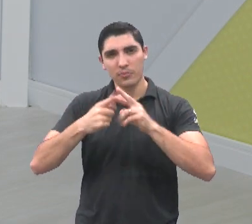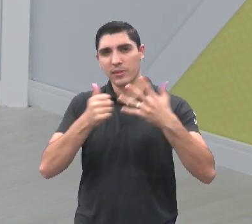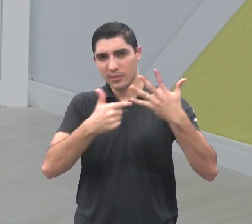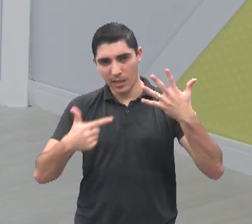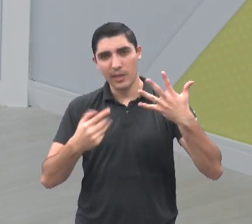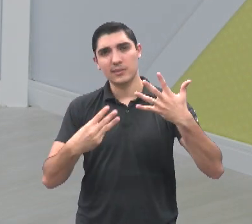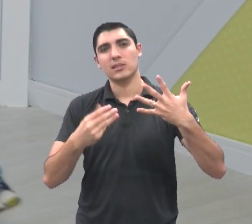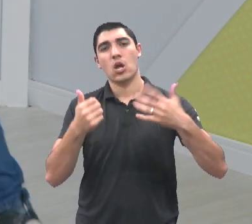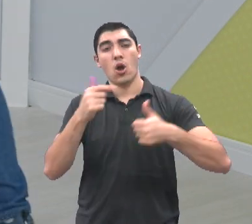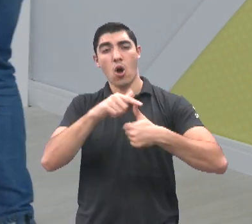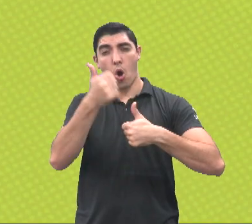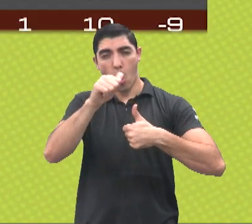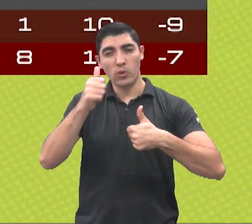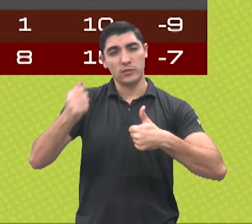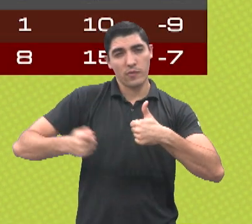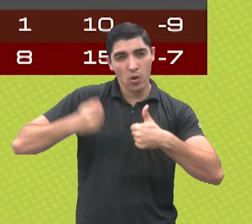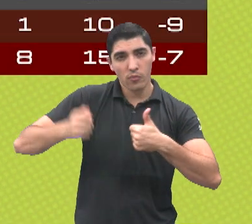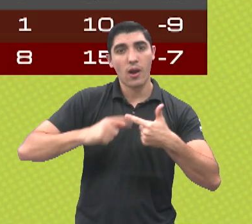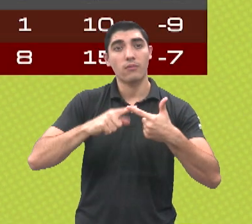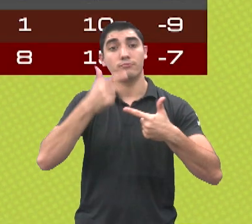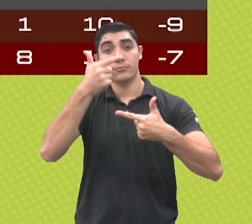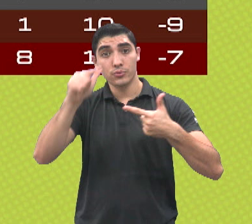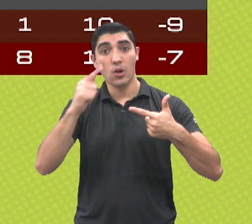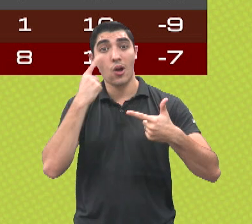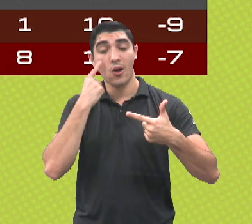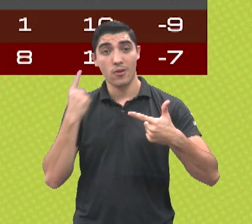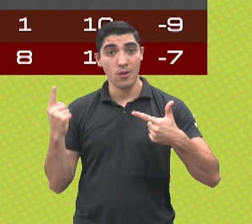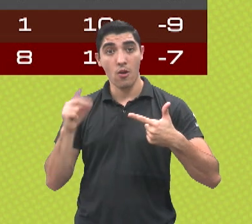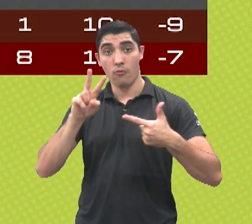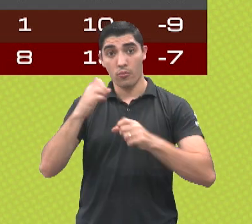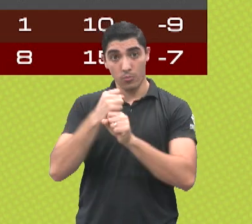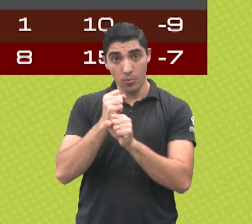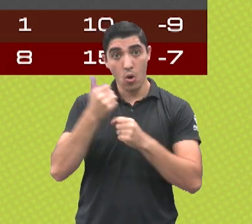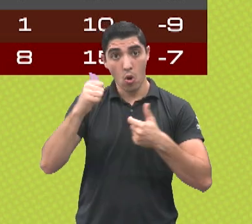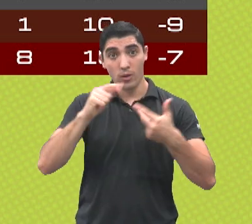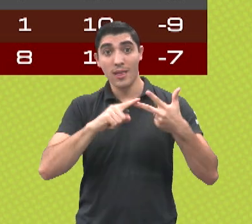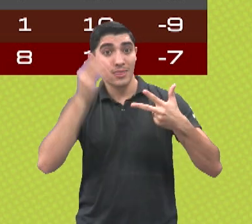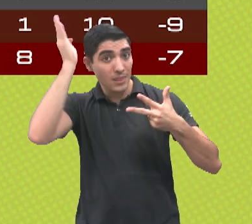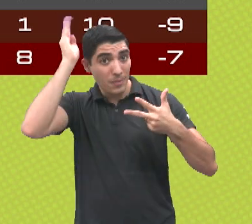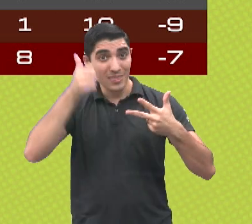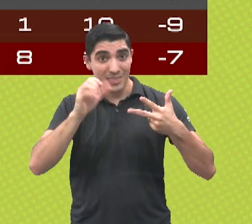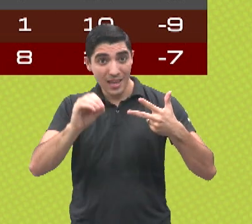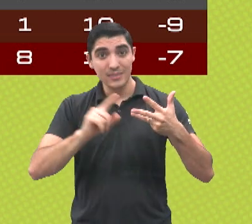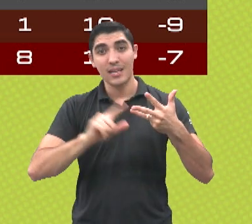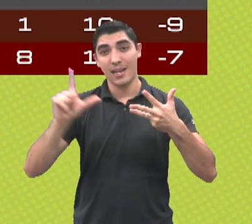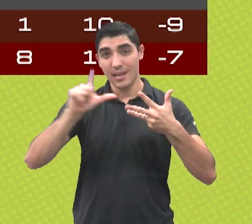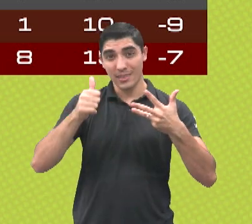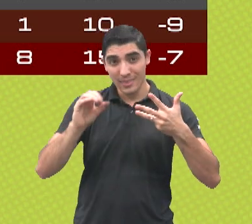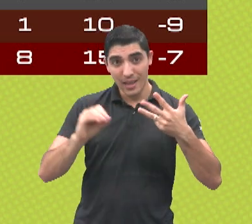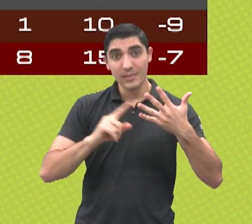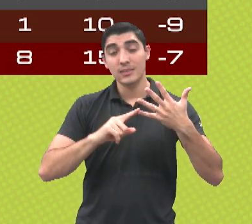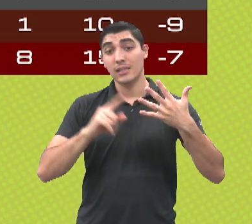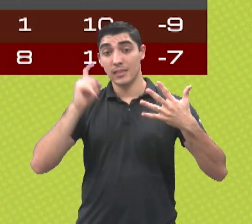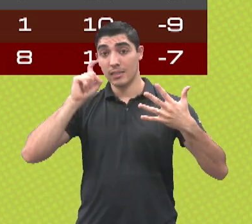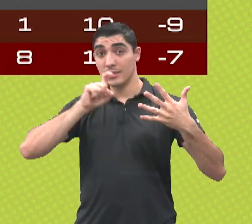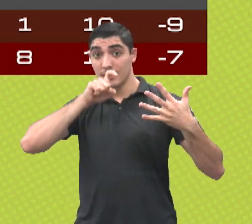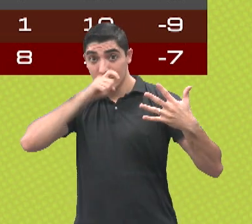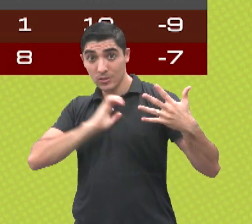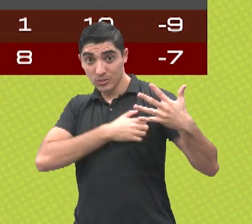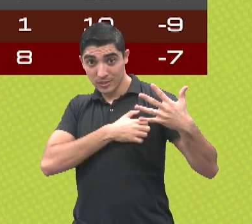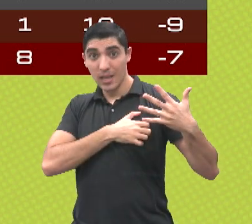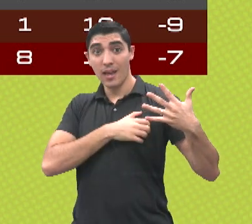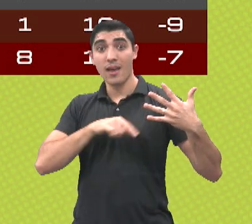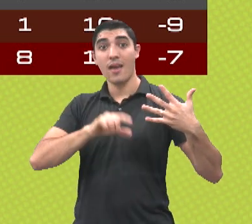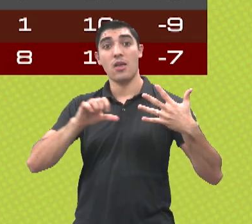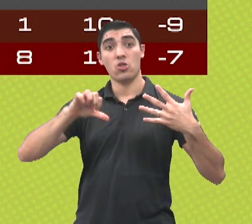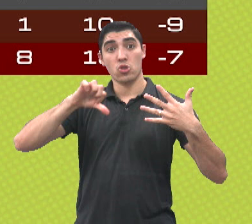também com 11. Vira a tabela, Matheus, pra gente dar uma olhada, Votuporanguense com 11, Taubaté com 10, Linense com 10, São José, 12º com 9,